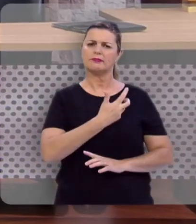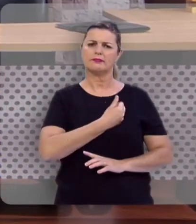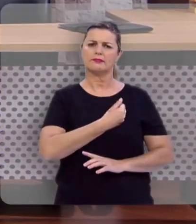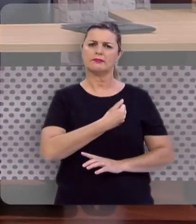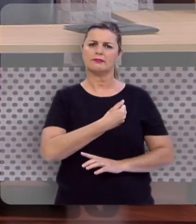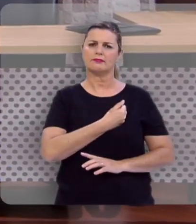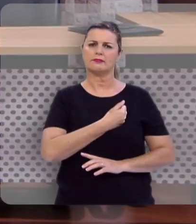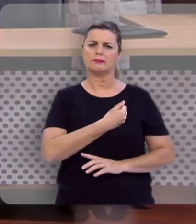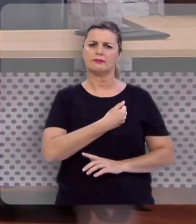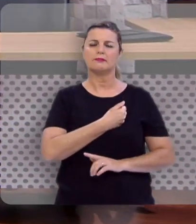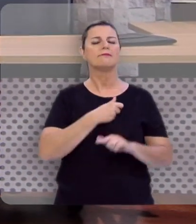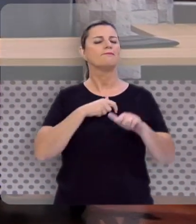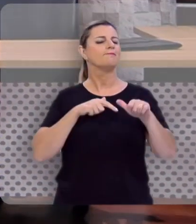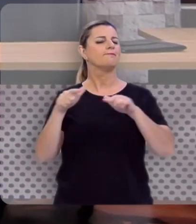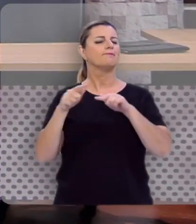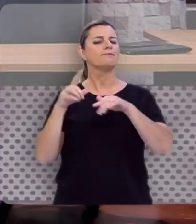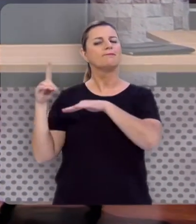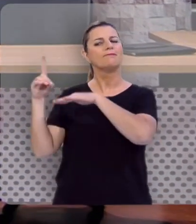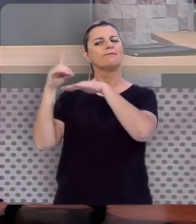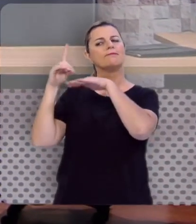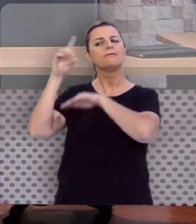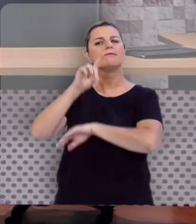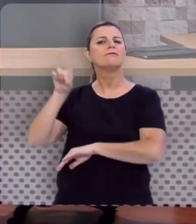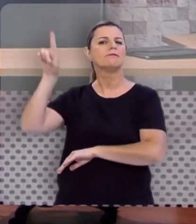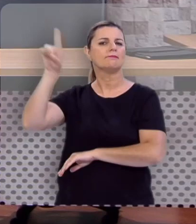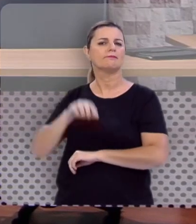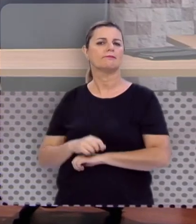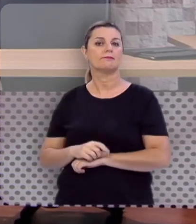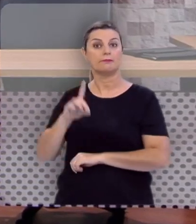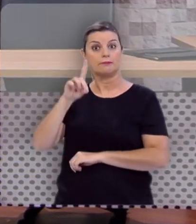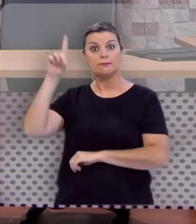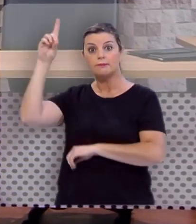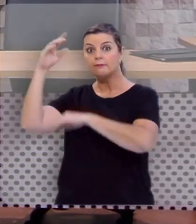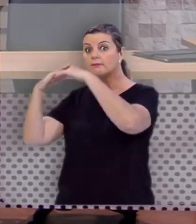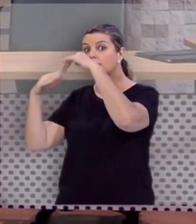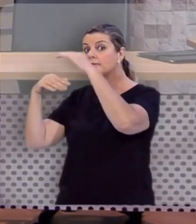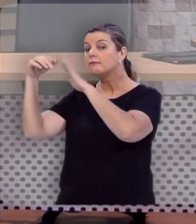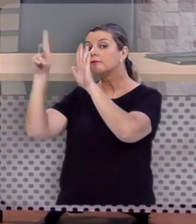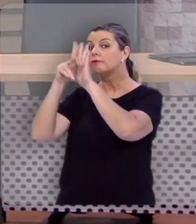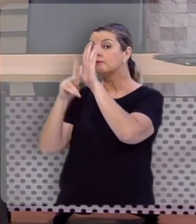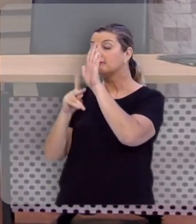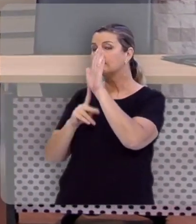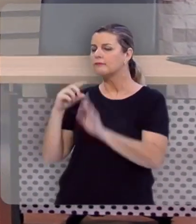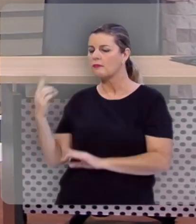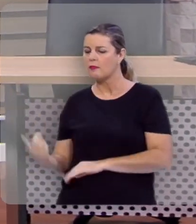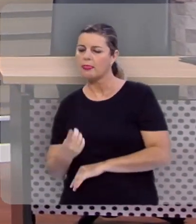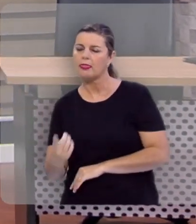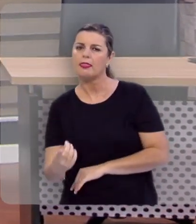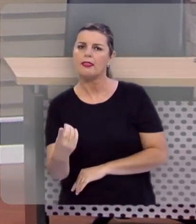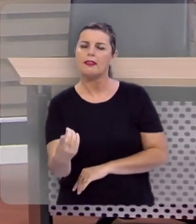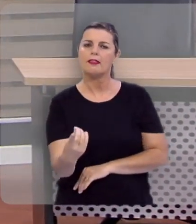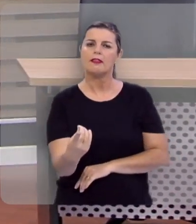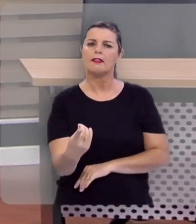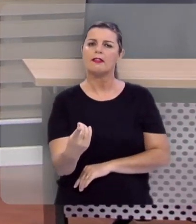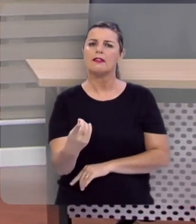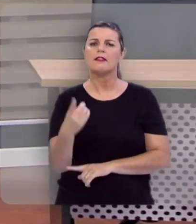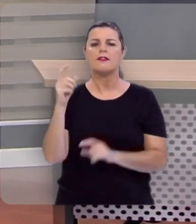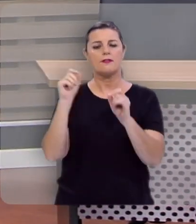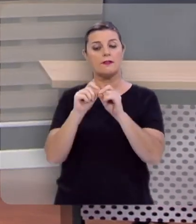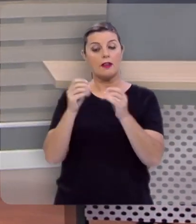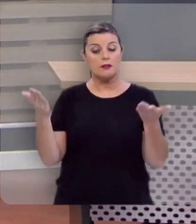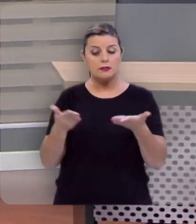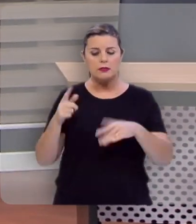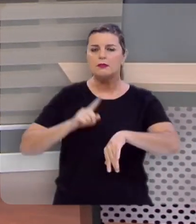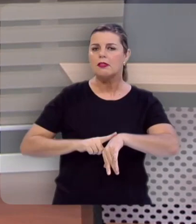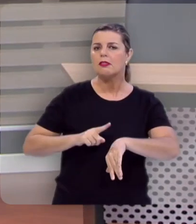salvação é uma obra soberana de Deus. Deus a planejou na eternidade, Deus a executa